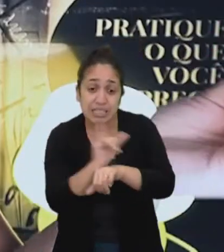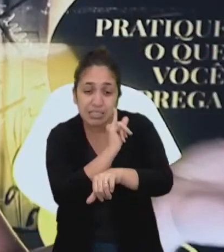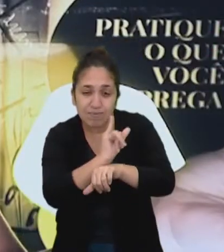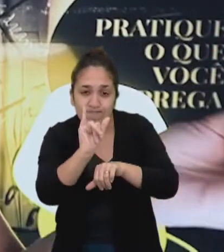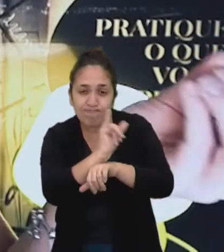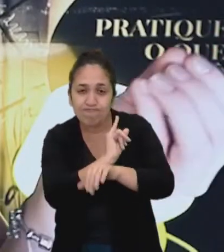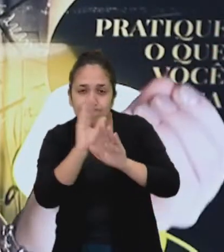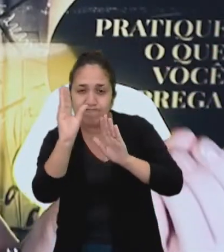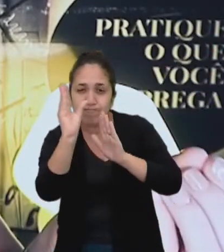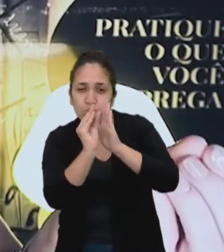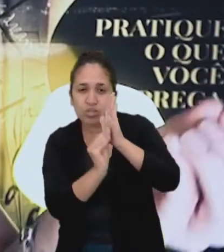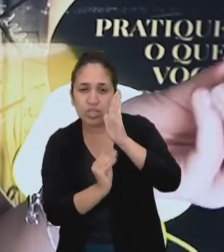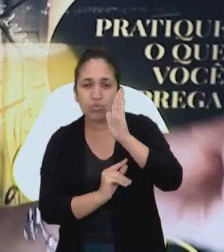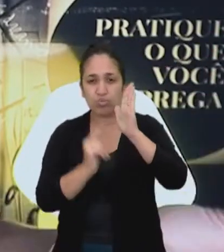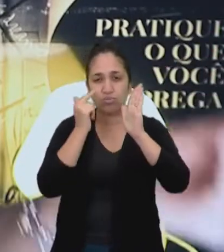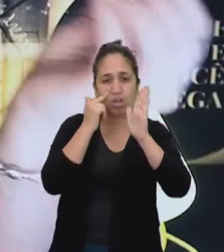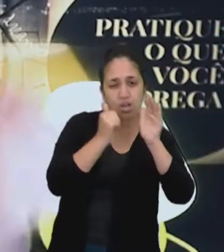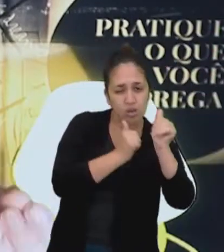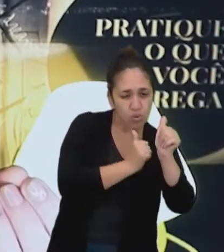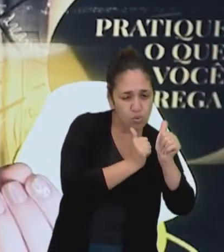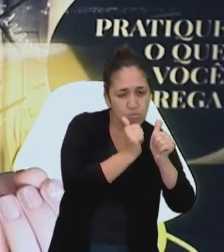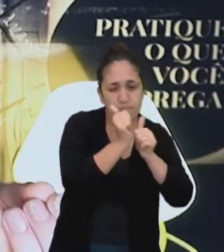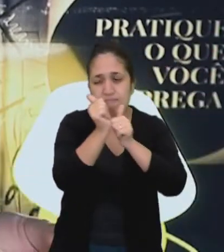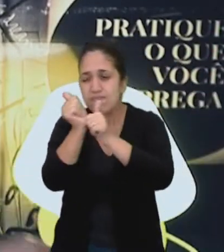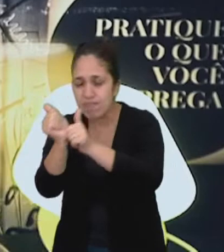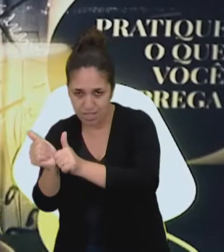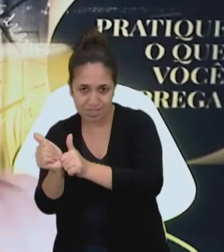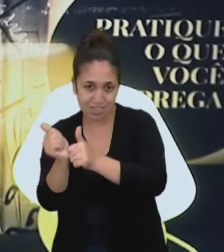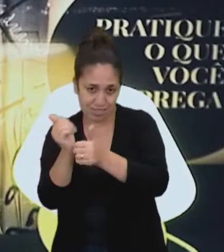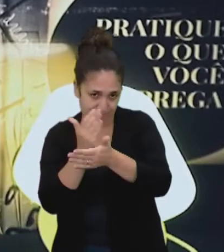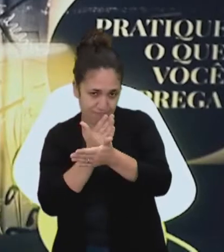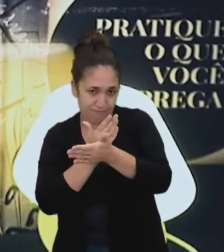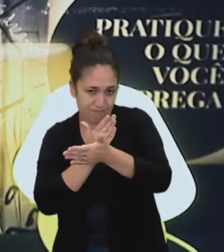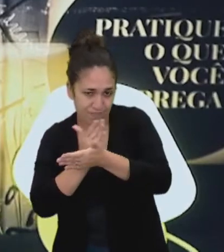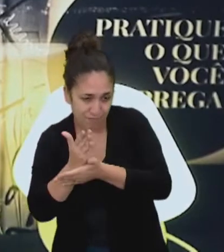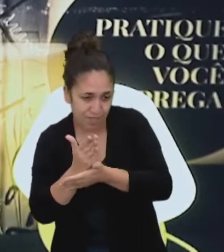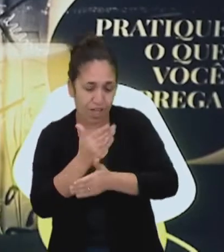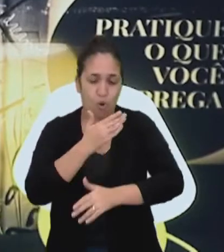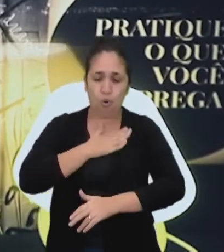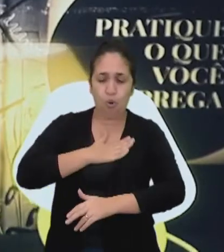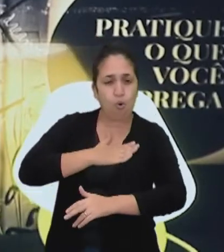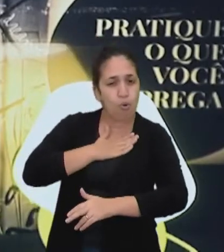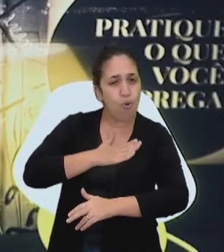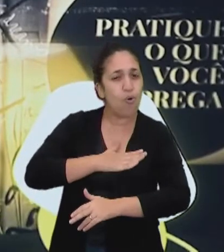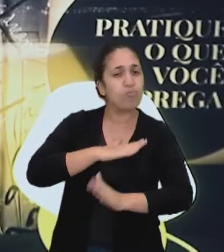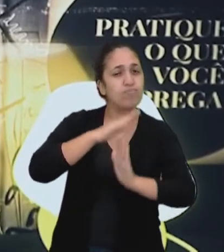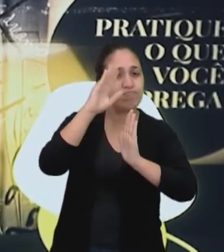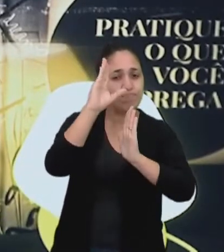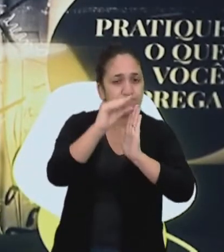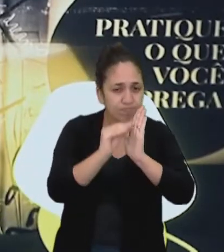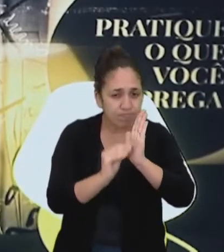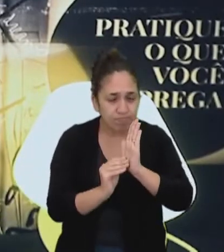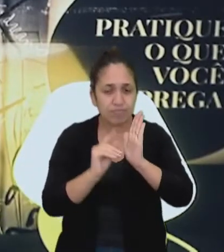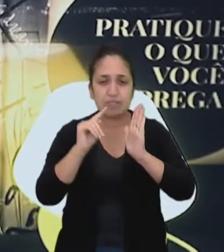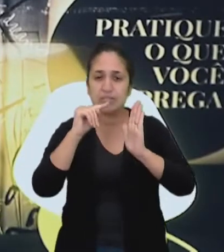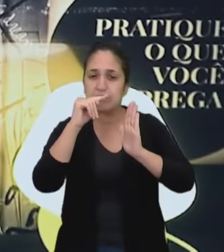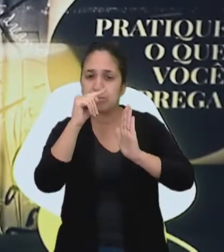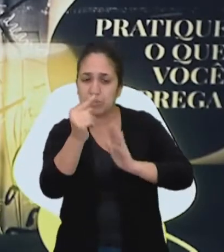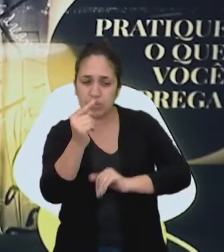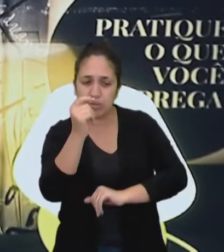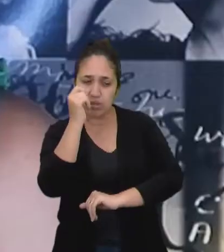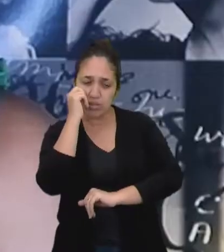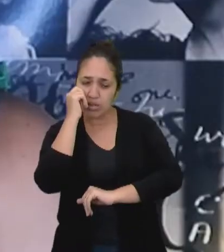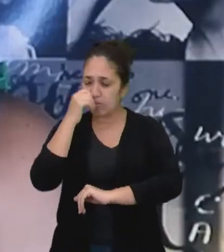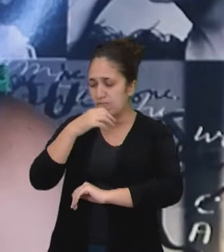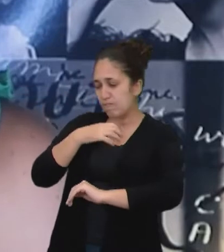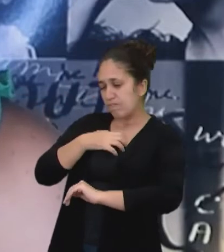a pessoa que começa a seguir. Você tem que fazer a pessoa seguir, você tem que fazer a pessoa gostar do conteúdo da empresa, você tem que fazer a pessoa ter